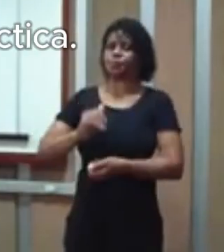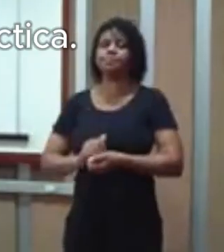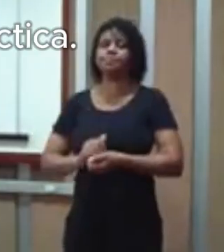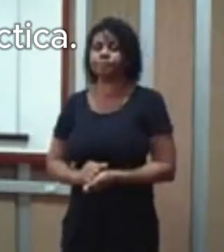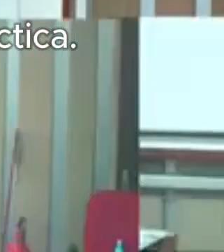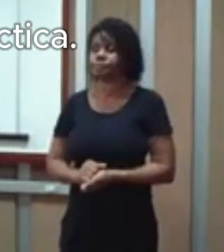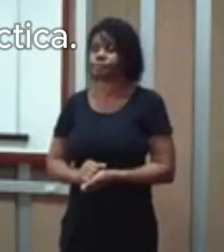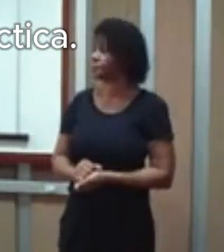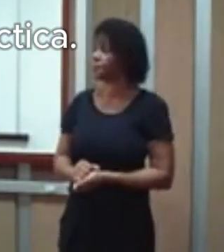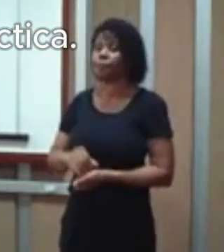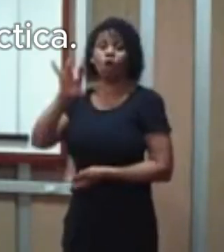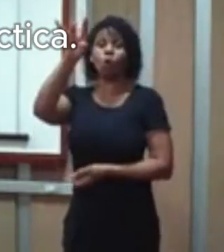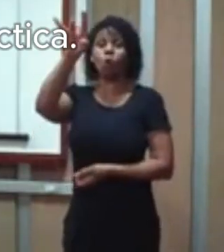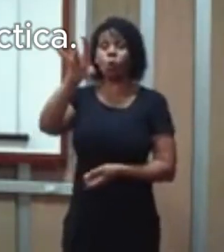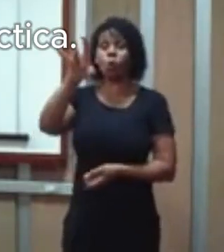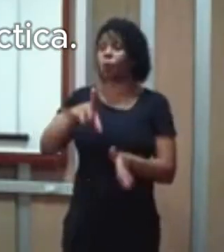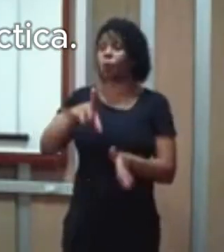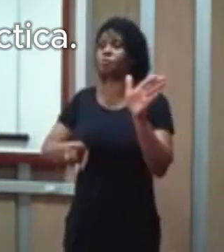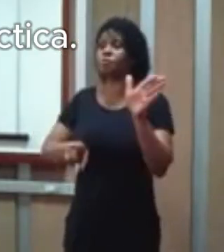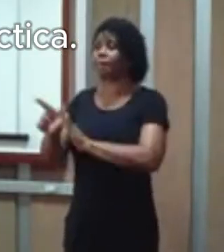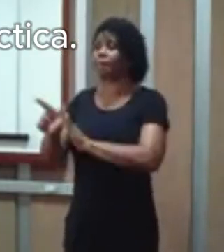E agora a nossa última pergunta.